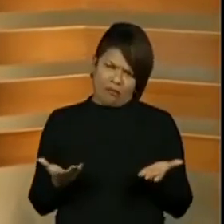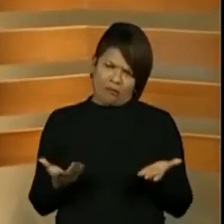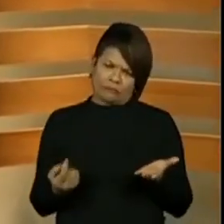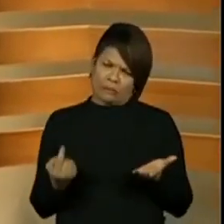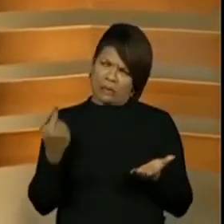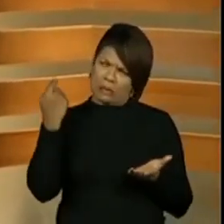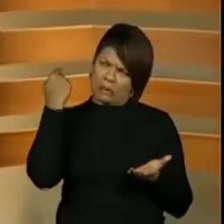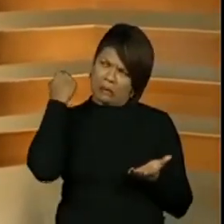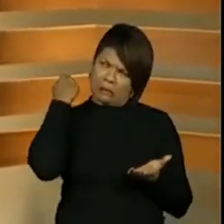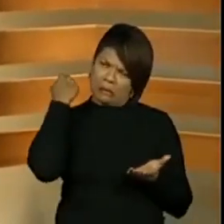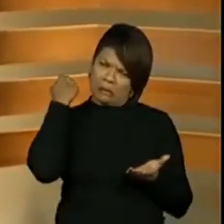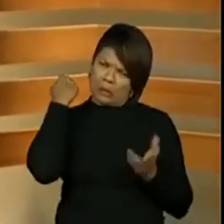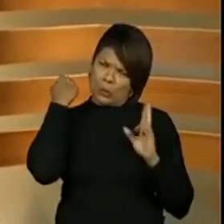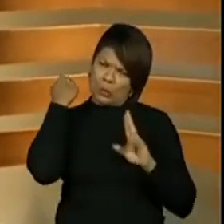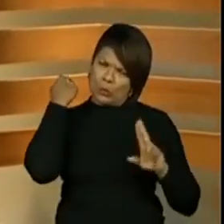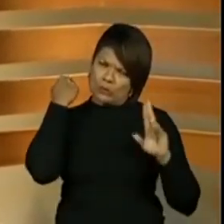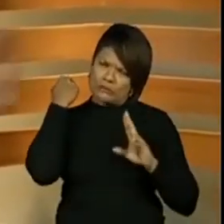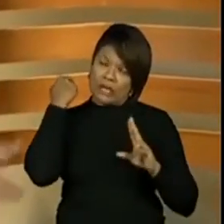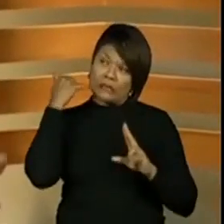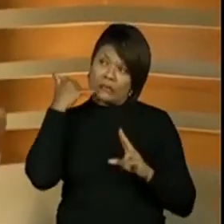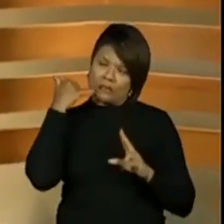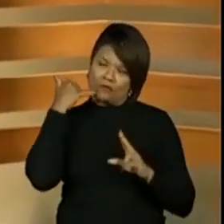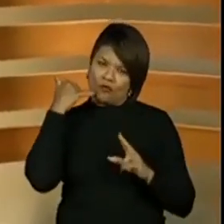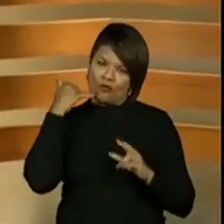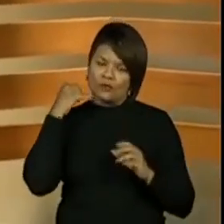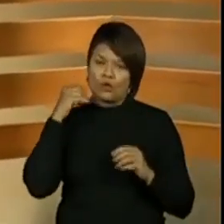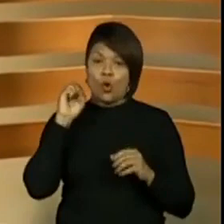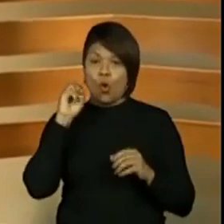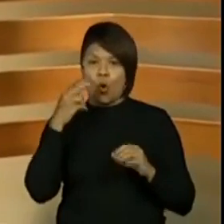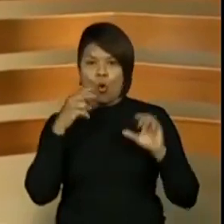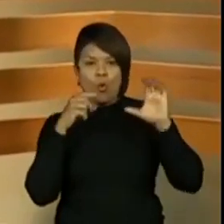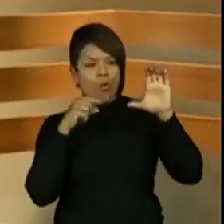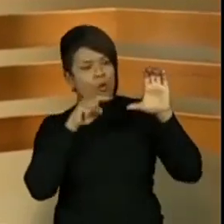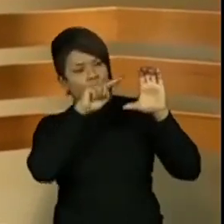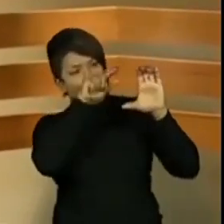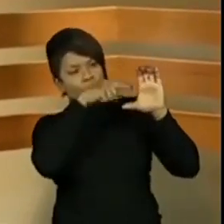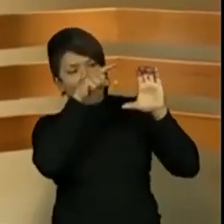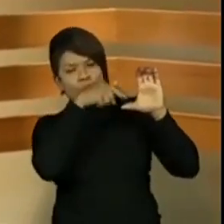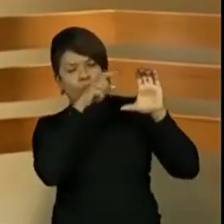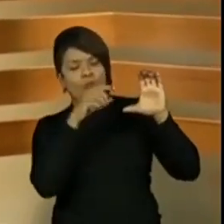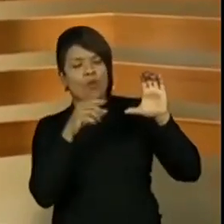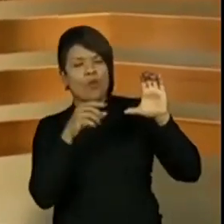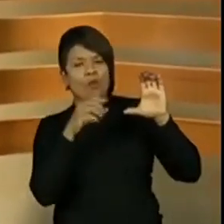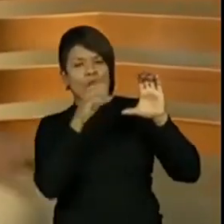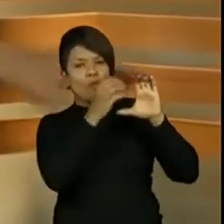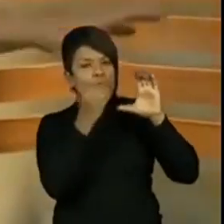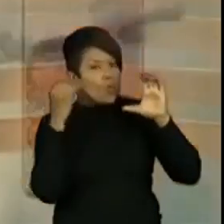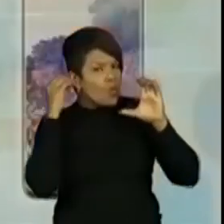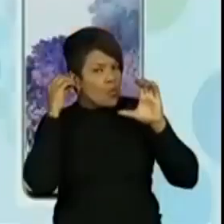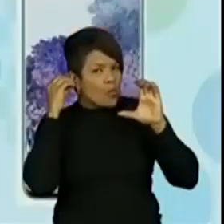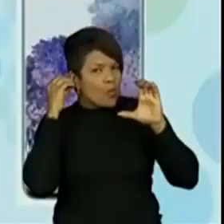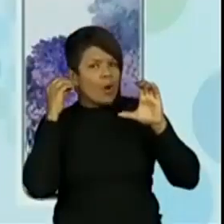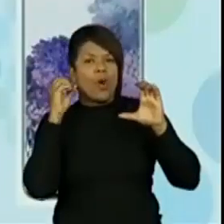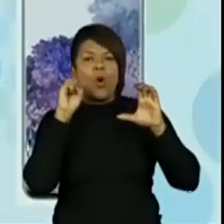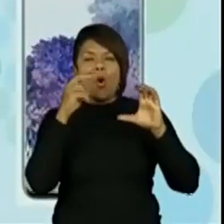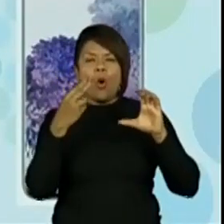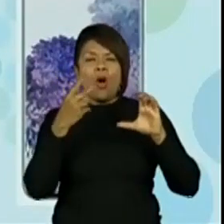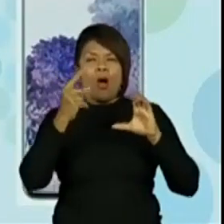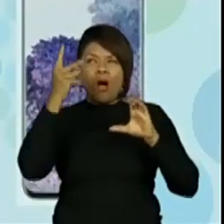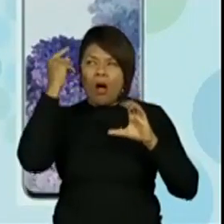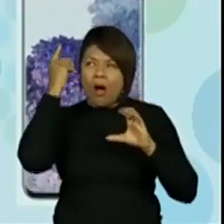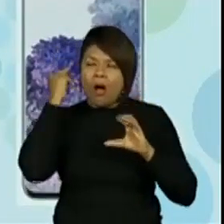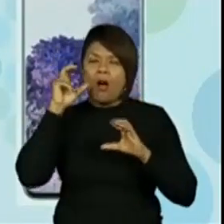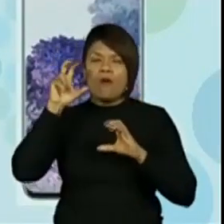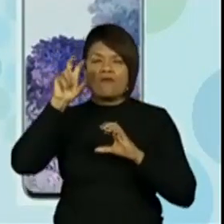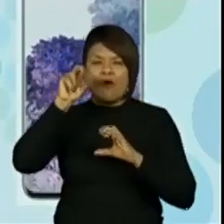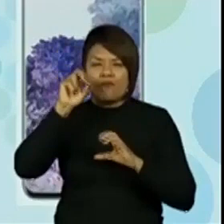telefone, a gente tem diferentes formas de usar o telefone. Suas avós e seus avós, seus